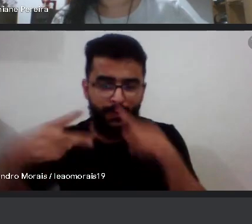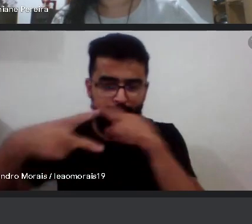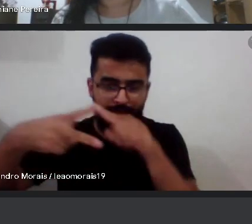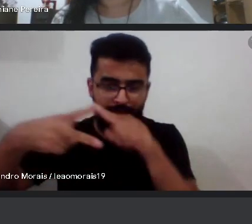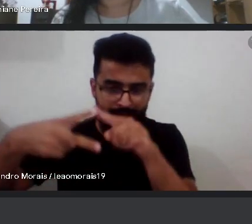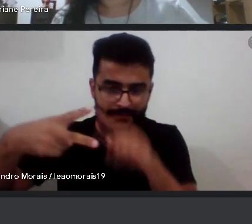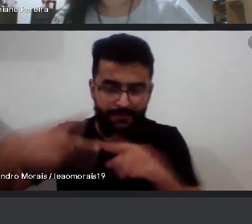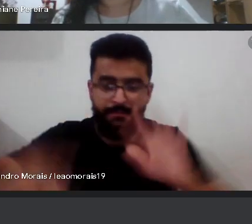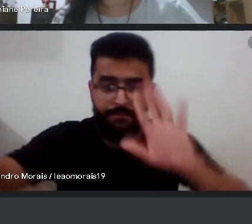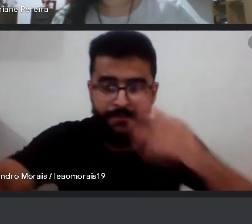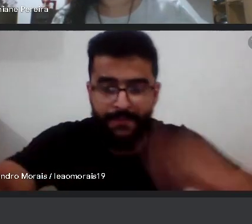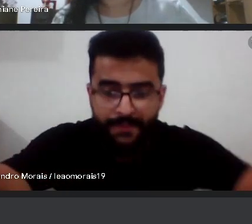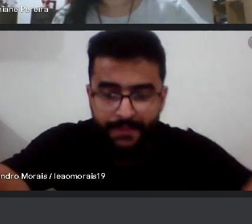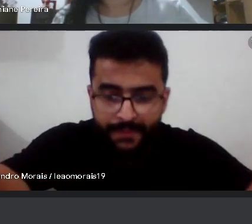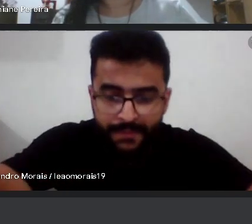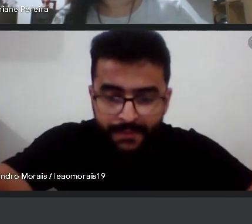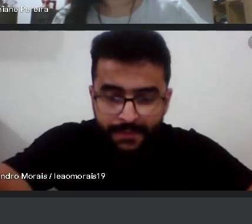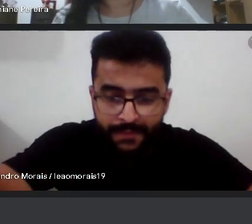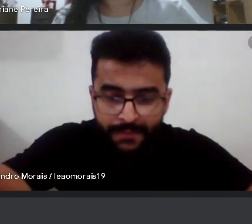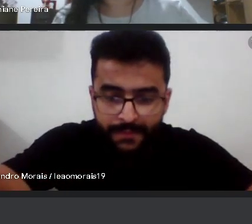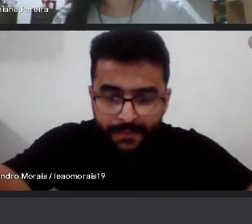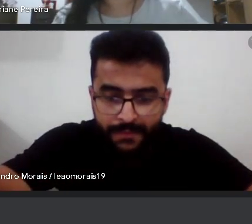perguntas.